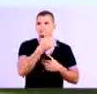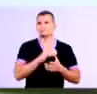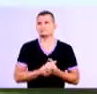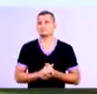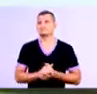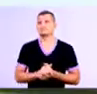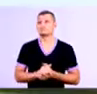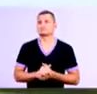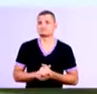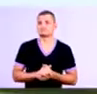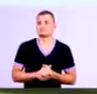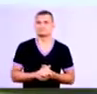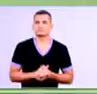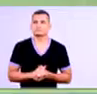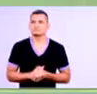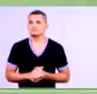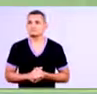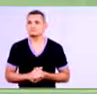telefone.